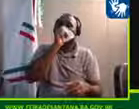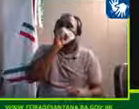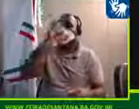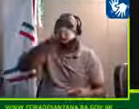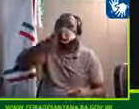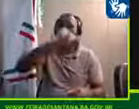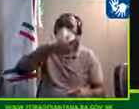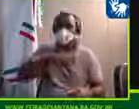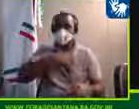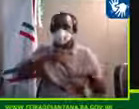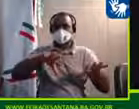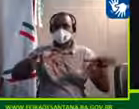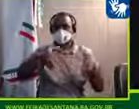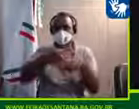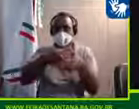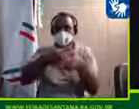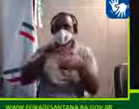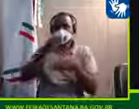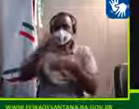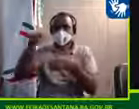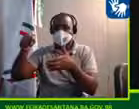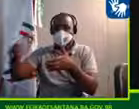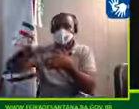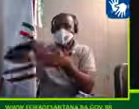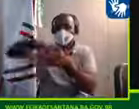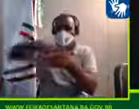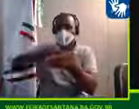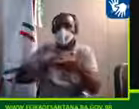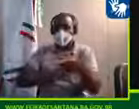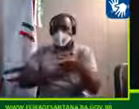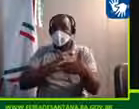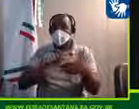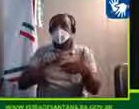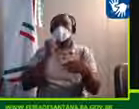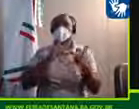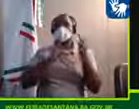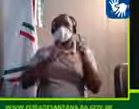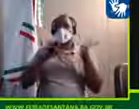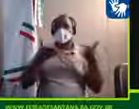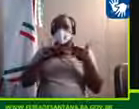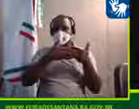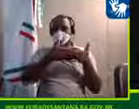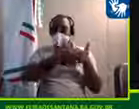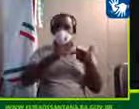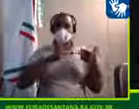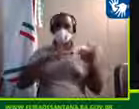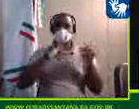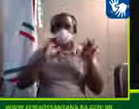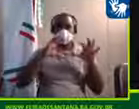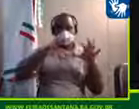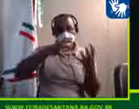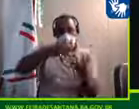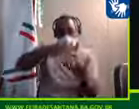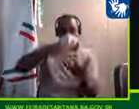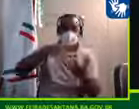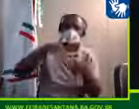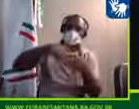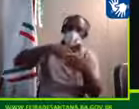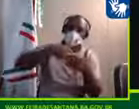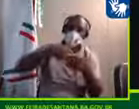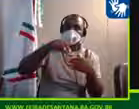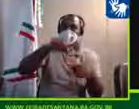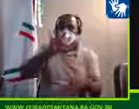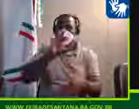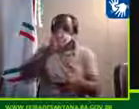do Baianão, podendo chegar a 7 jogos, caso Feira de Santana também possa sediar jogos aí da Copa Nordeste na segunda fase, que ainda não